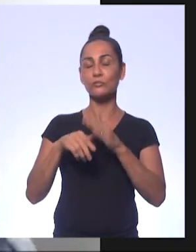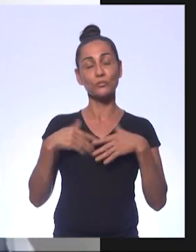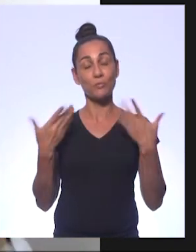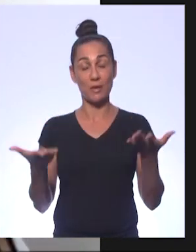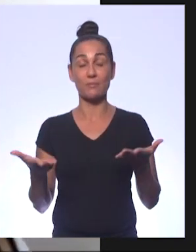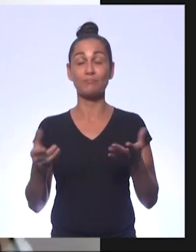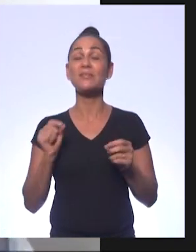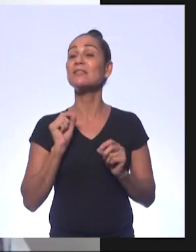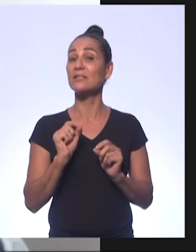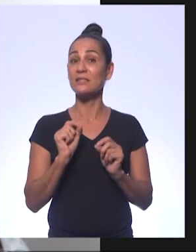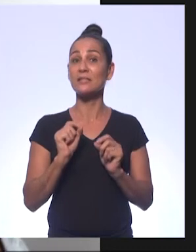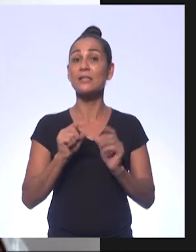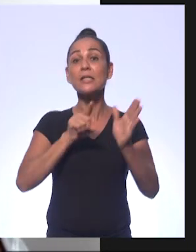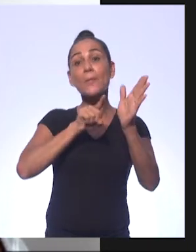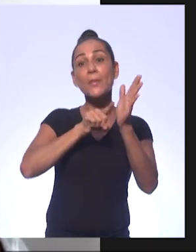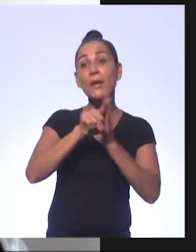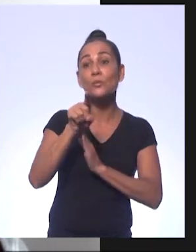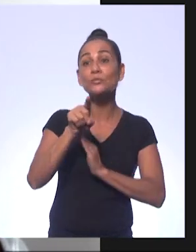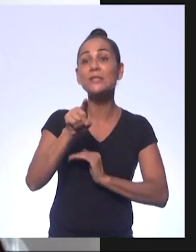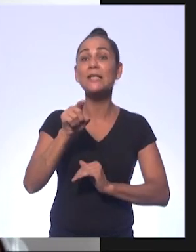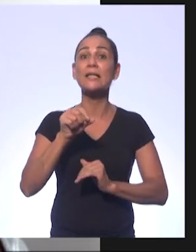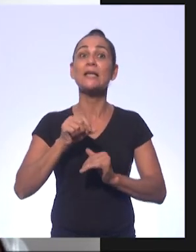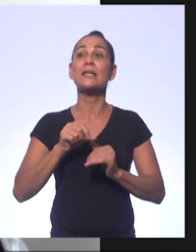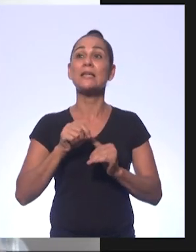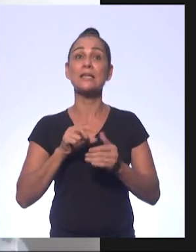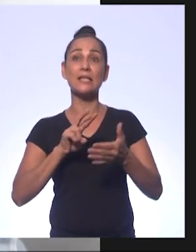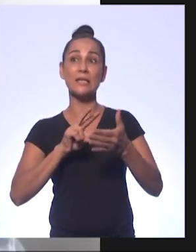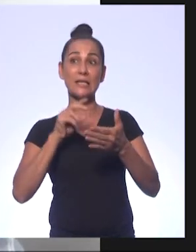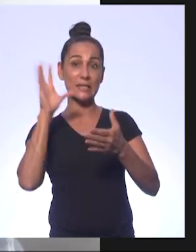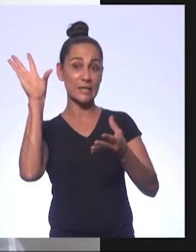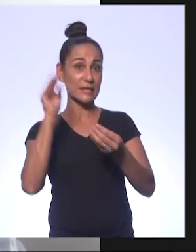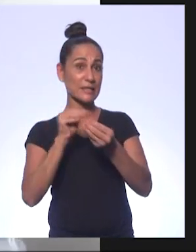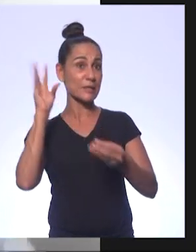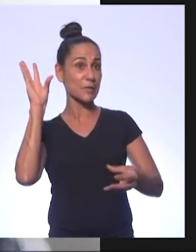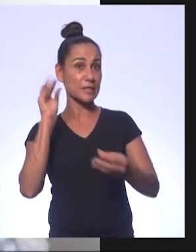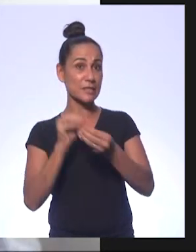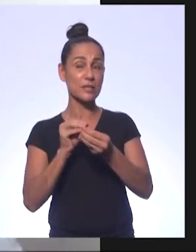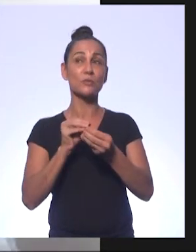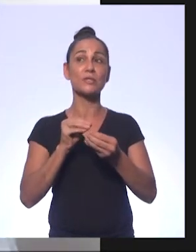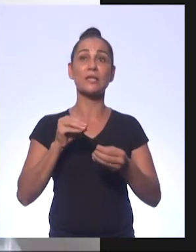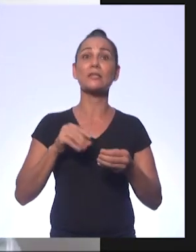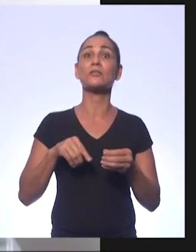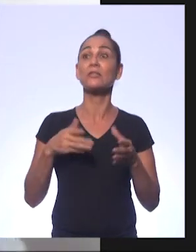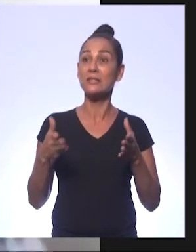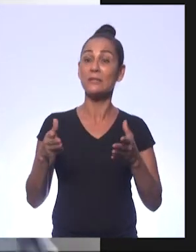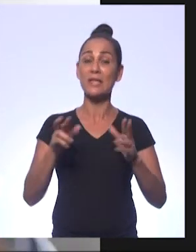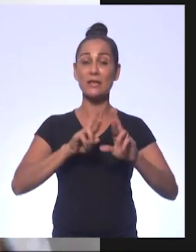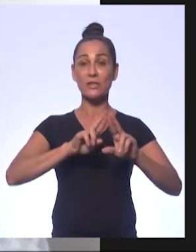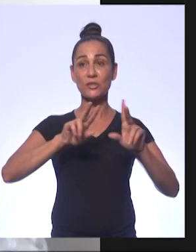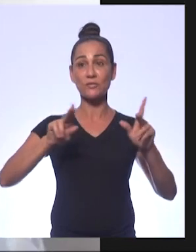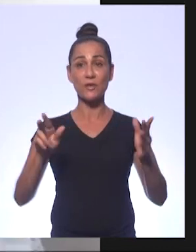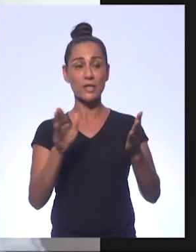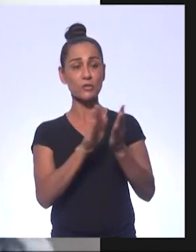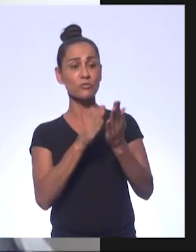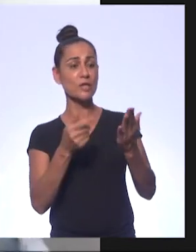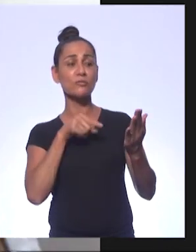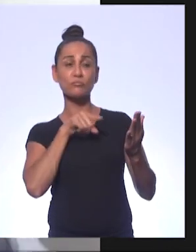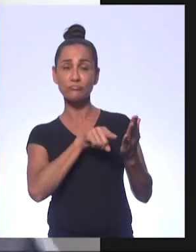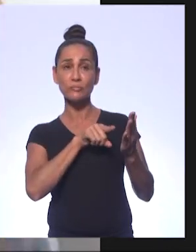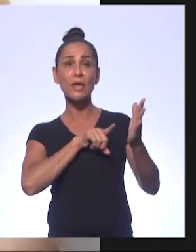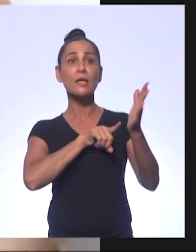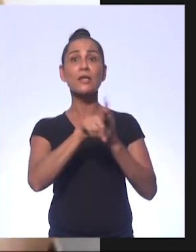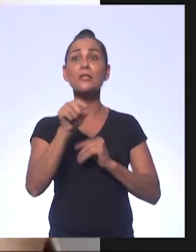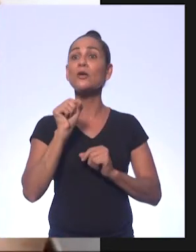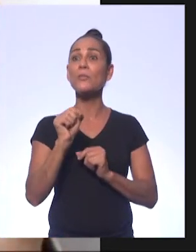Cadê a pergunta da interpretação, né, da integração entre diferentes partes do texto? E cadê a